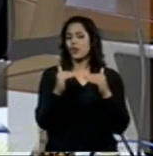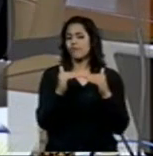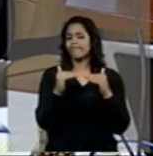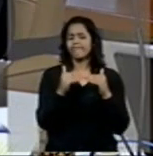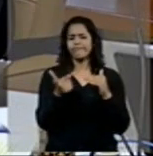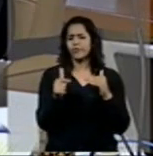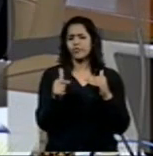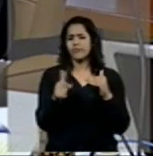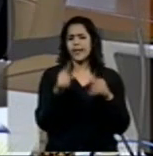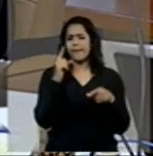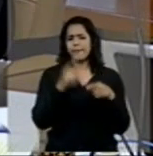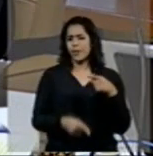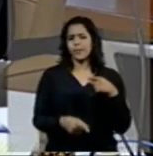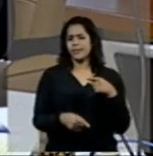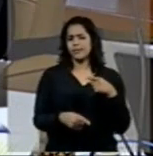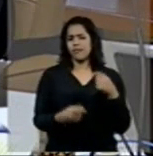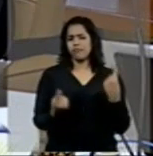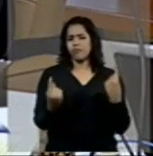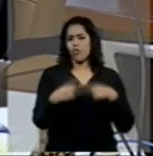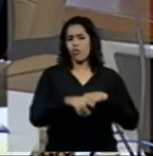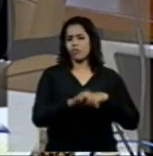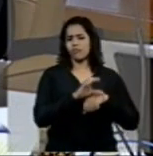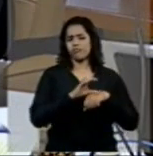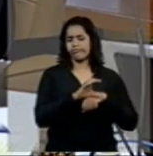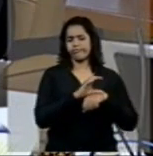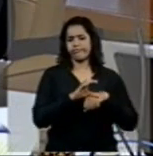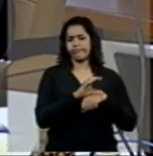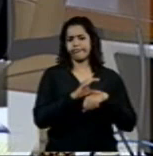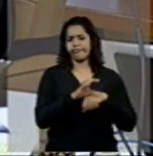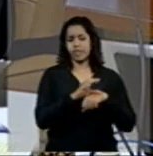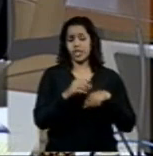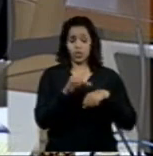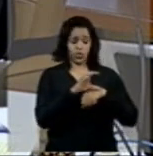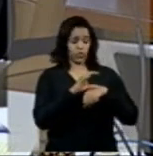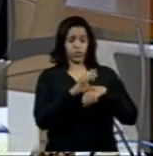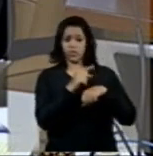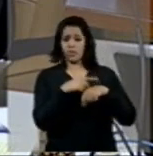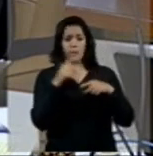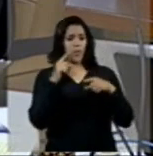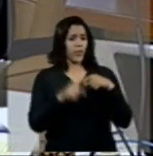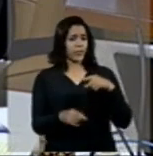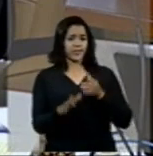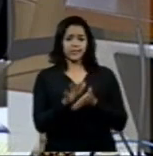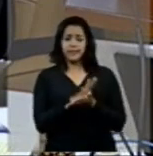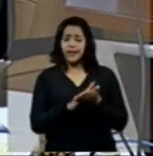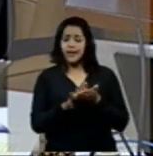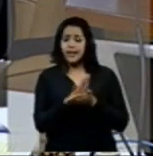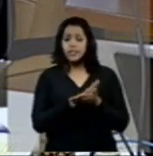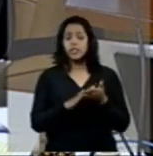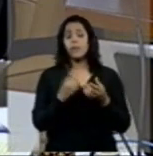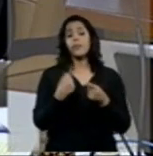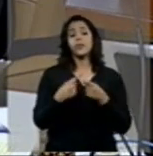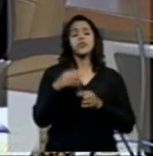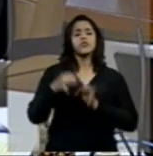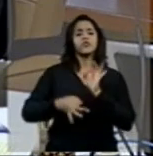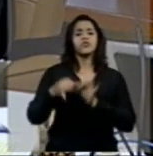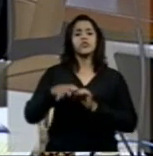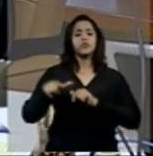há violação ao princípio constitucional da legalidade quando a Justiça do Trabalho, sobretudo por seu Tribunal de